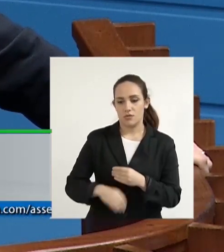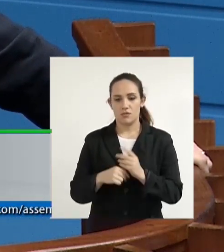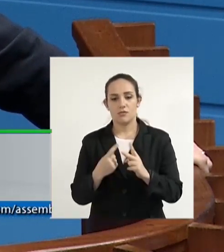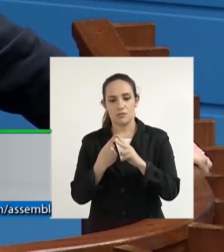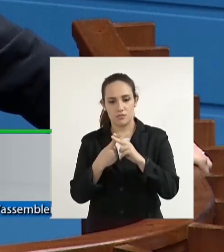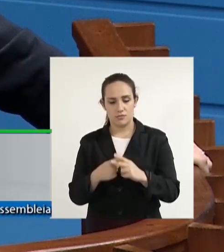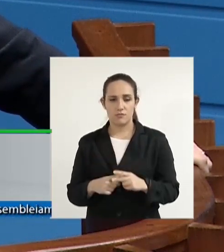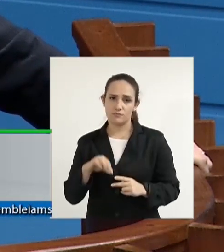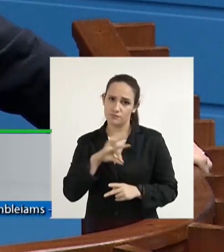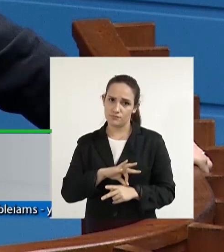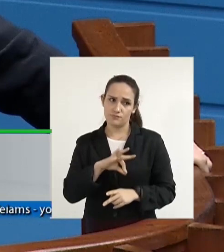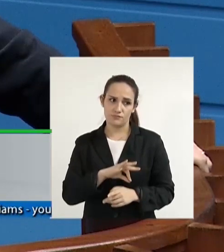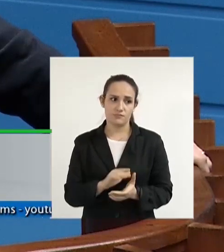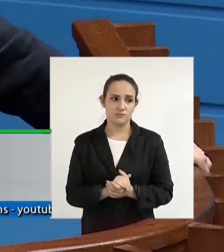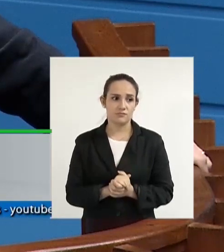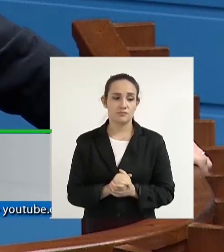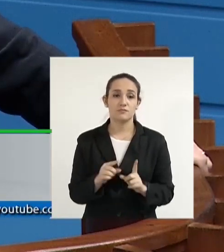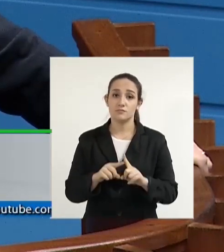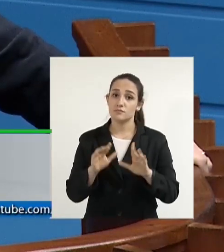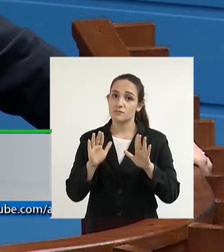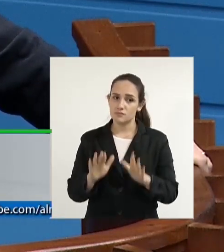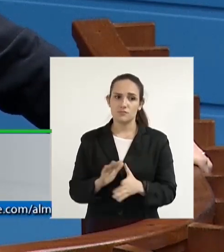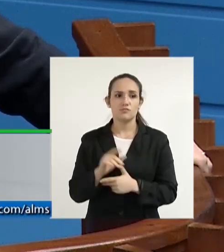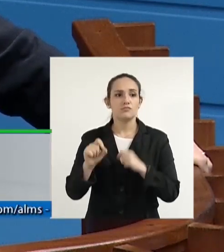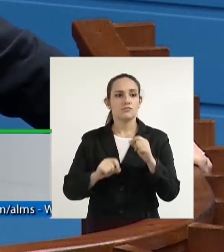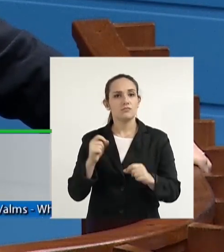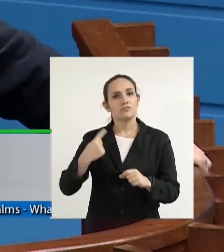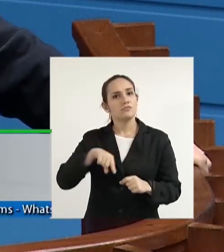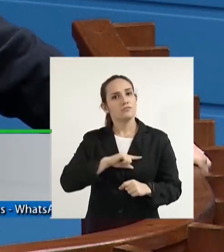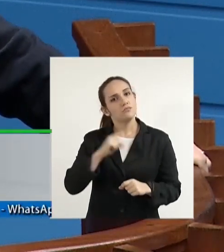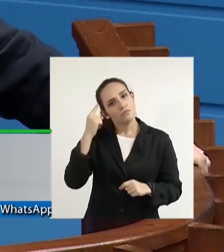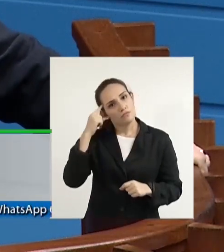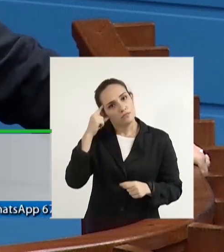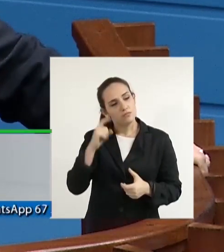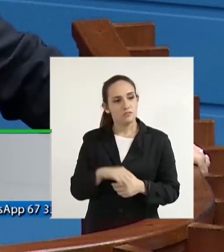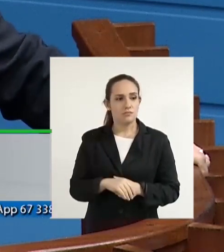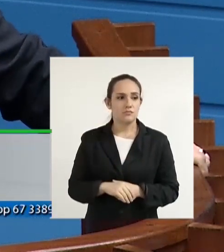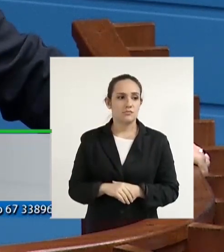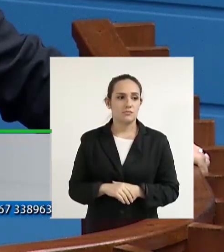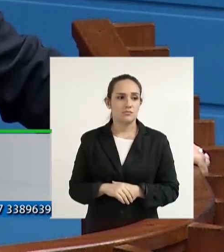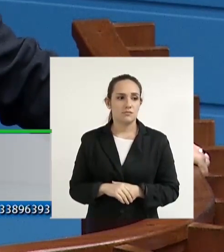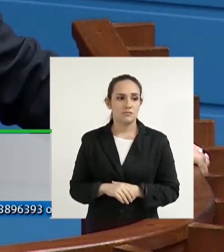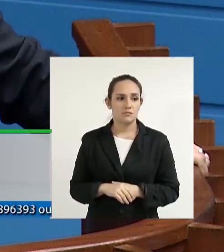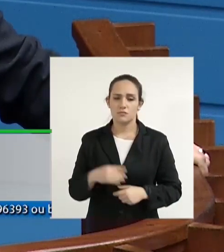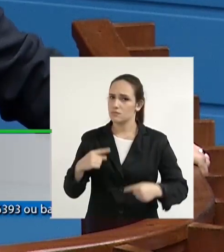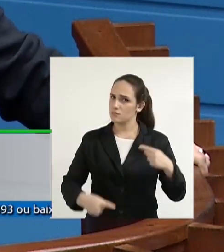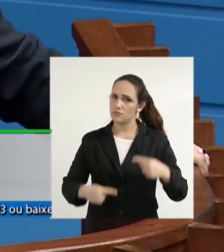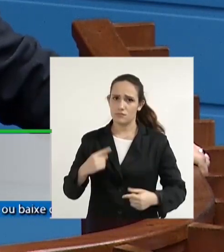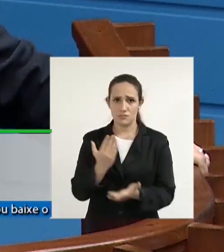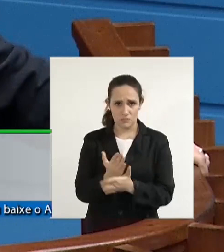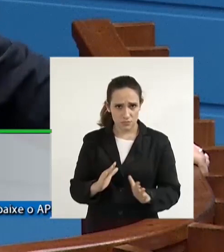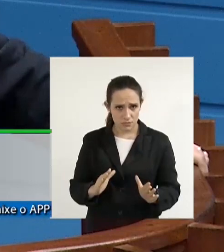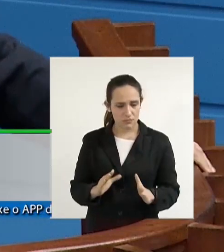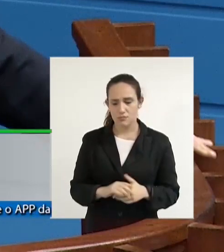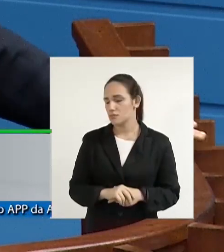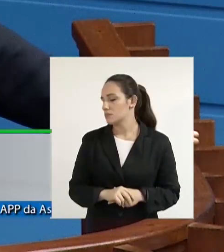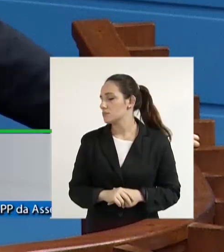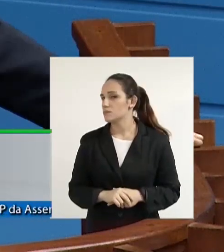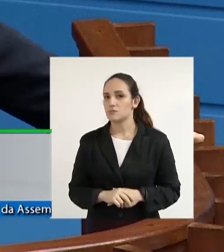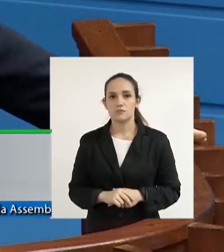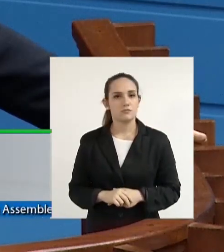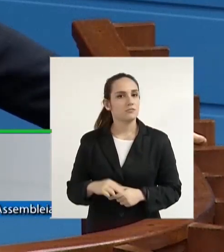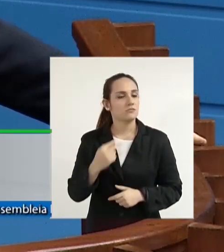reajuste salarial. Nós entendemos que a discussão não pode terminar aí, não pode